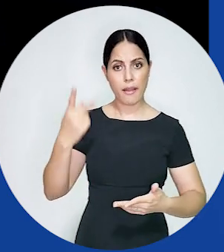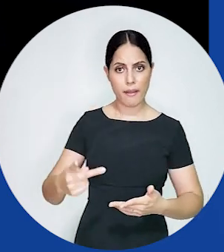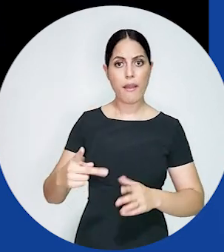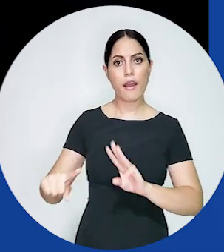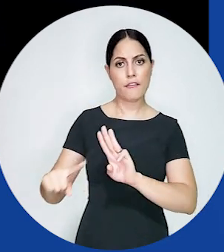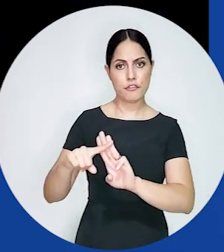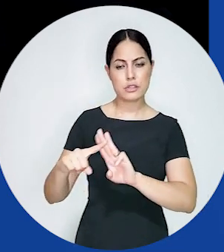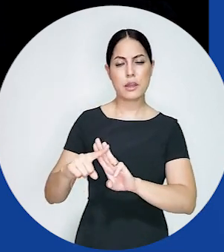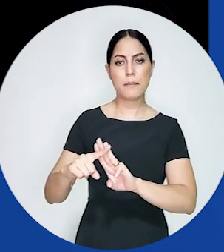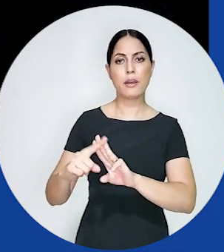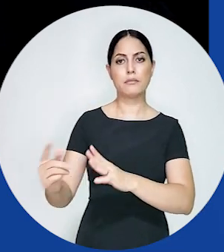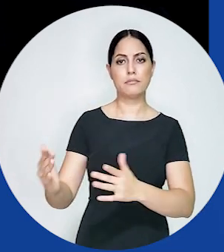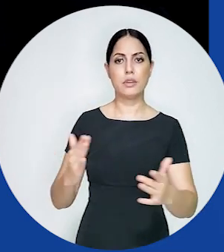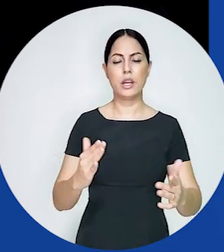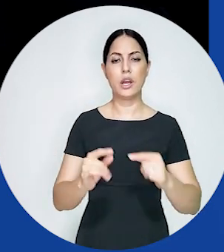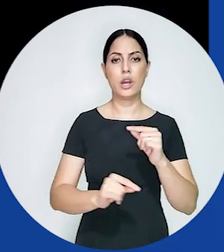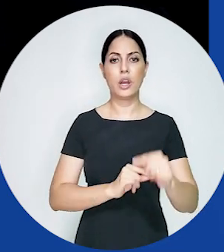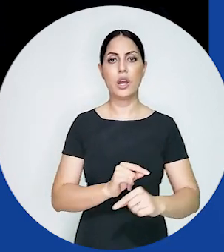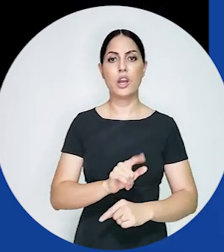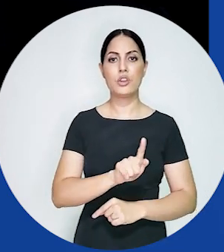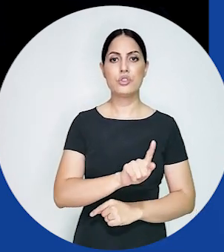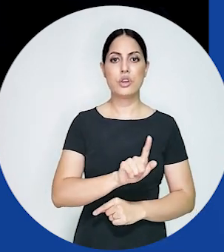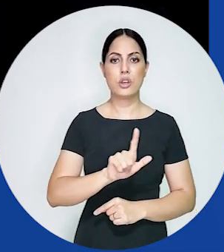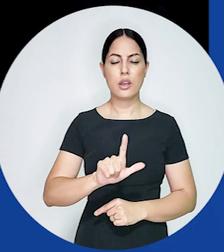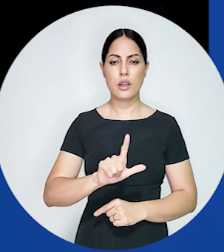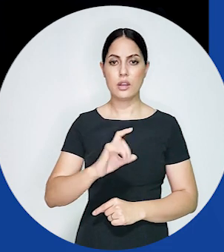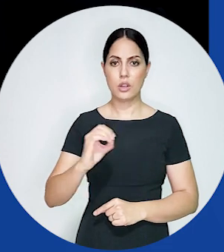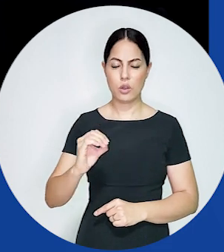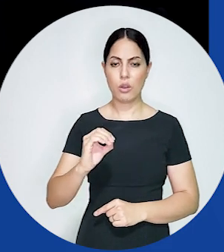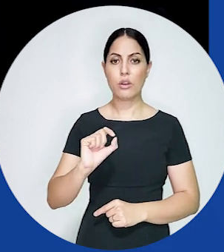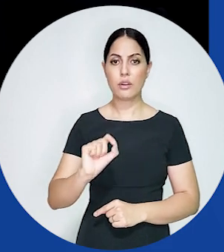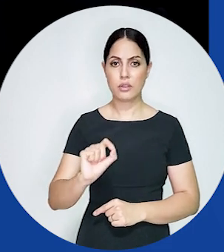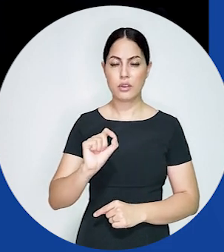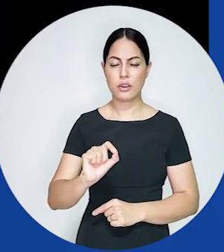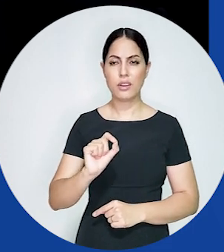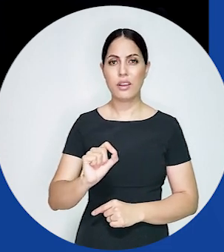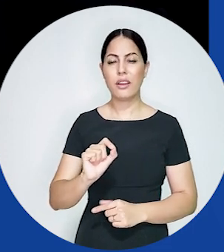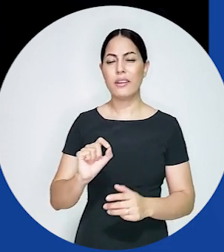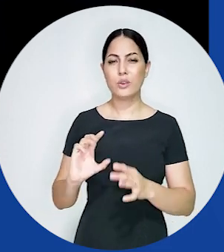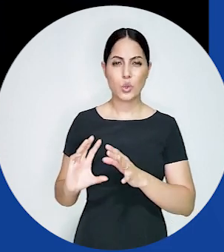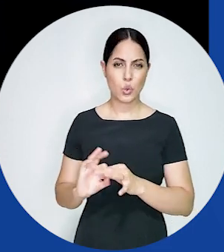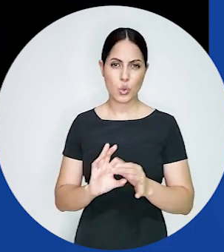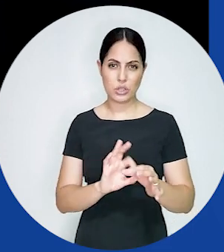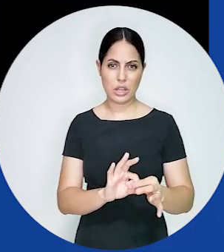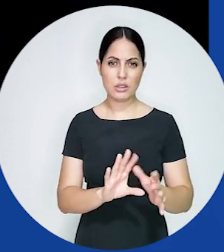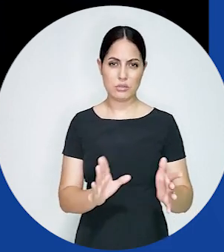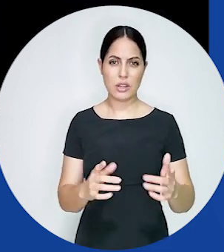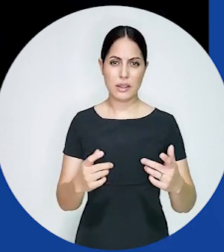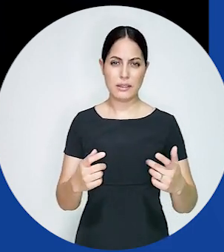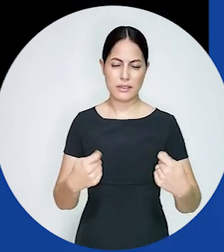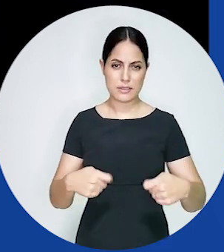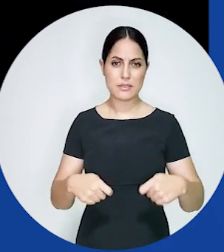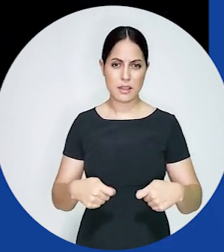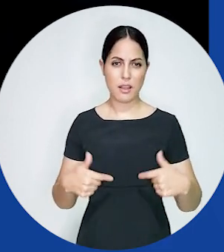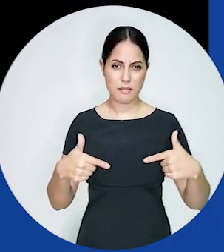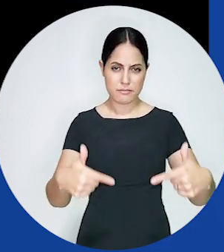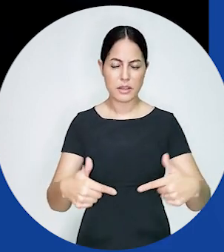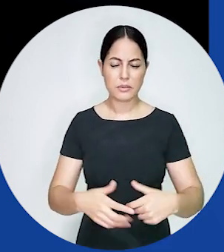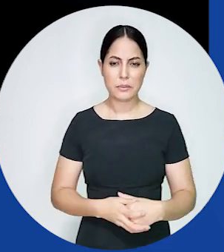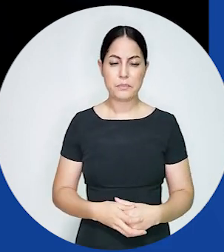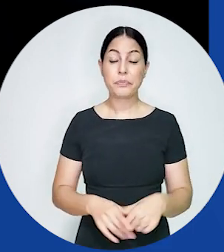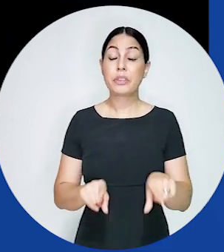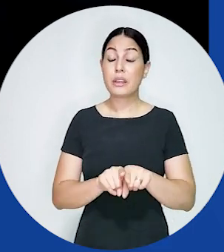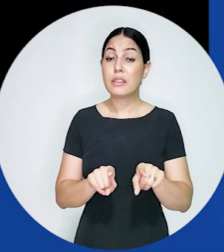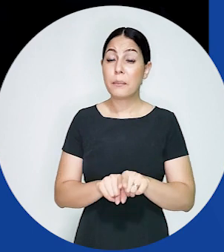Armadas, ela se chamava e aplicava a chamada GLO, a garantia da lei e da ordem. Até mesmo